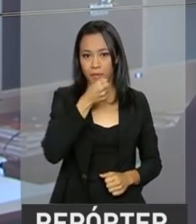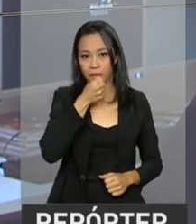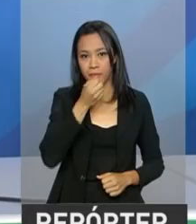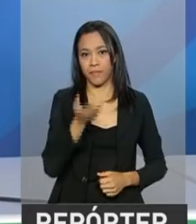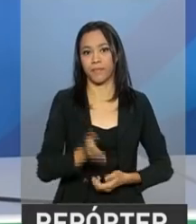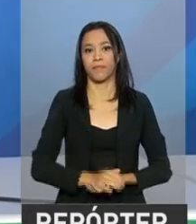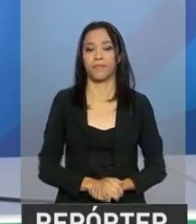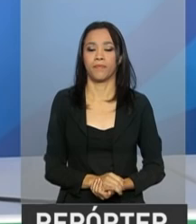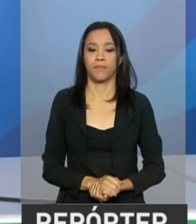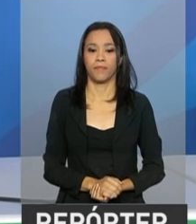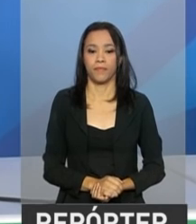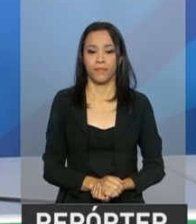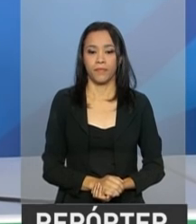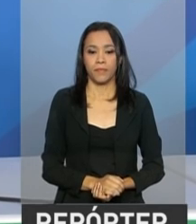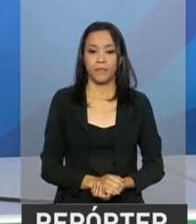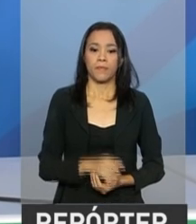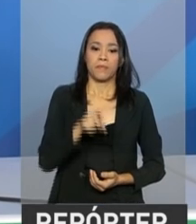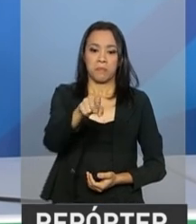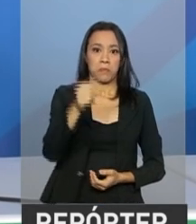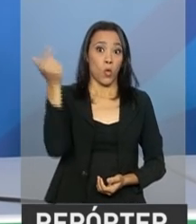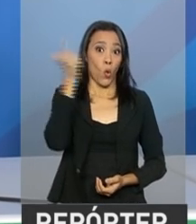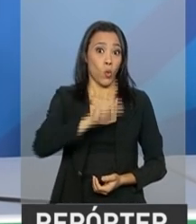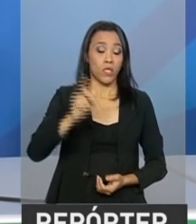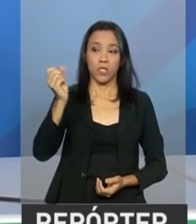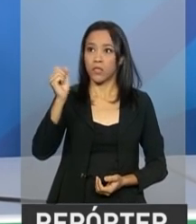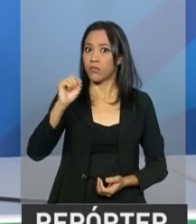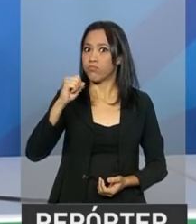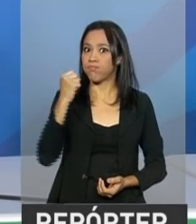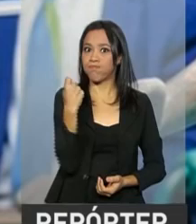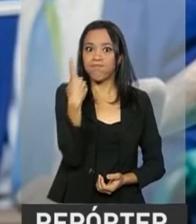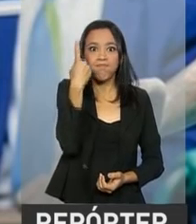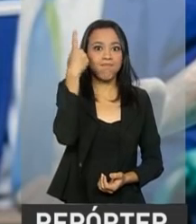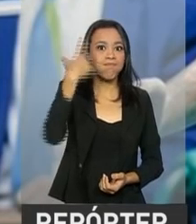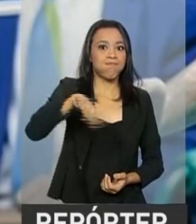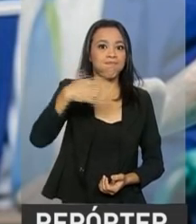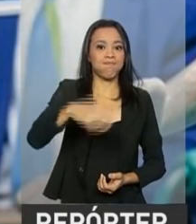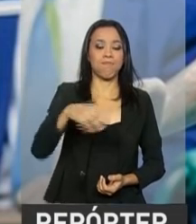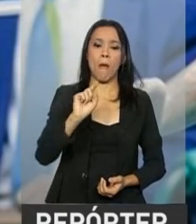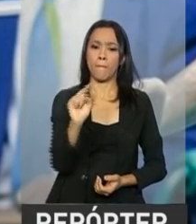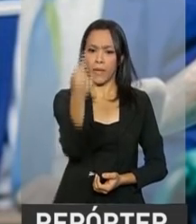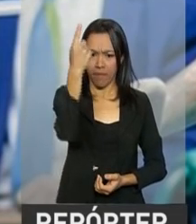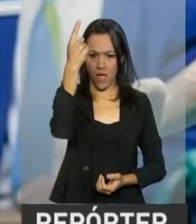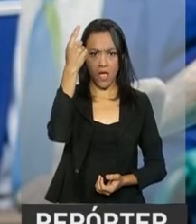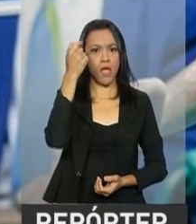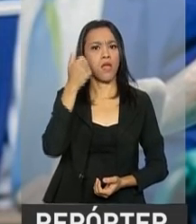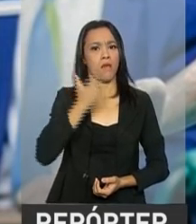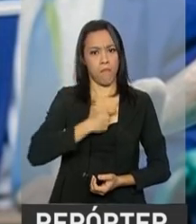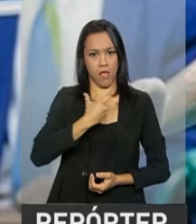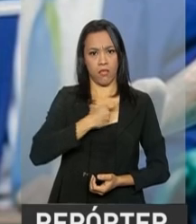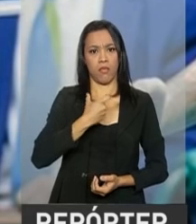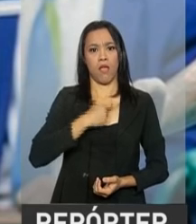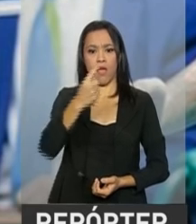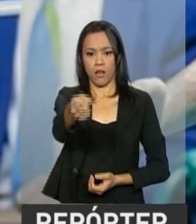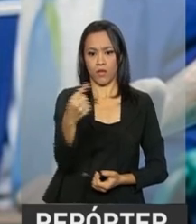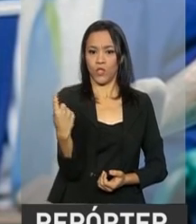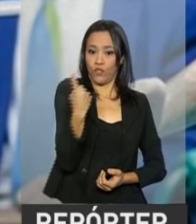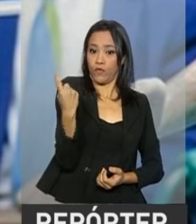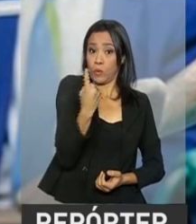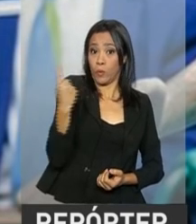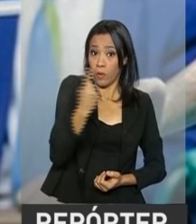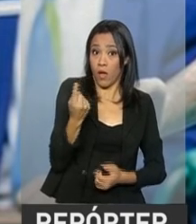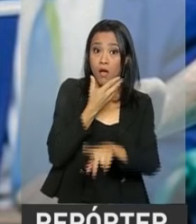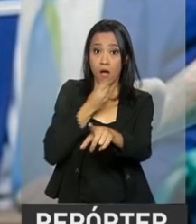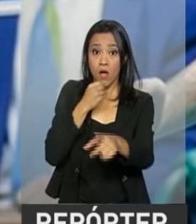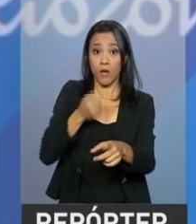Dias. Uma conquista inédita para o Brasil. É a primeira medalha paralímpica individual de um atleta brasileiro